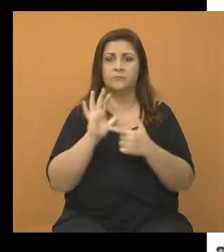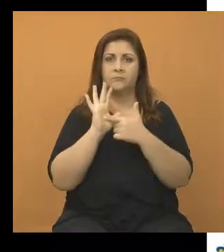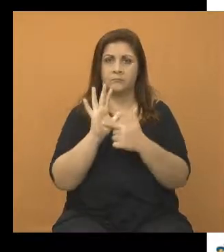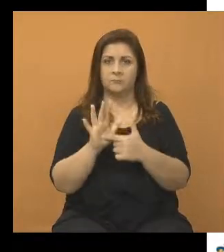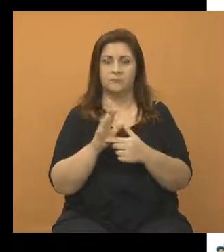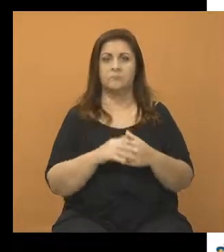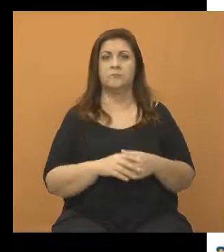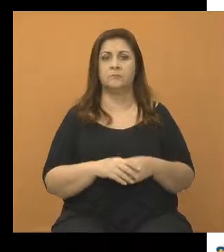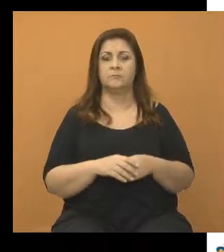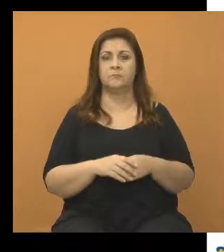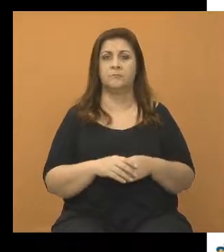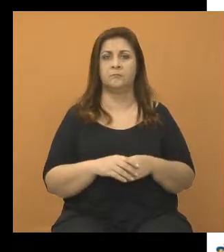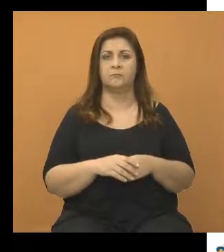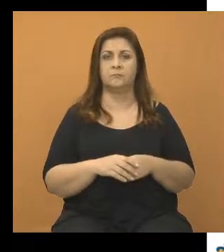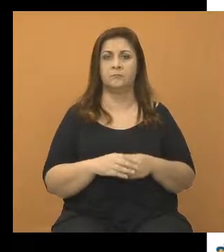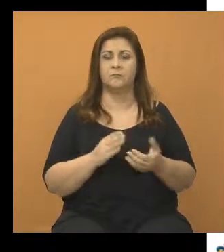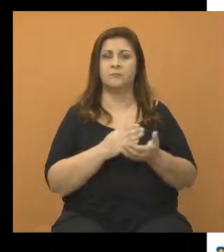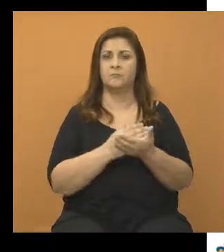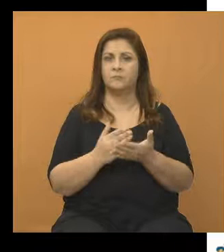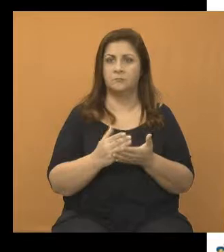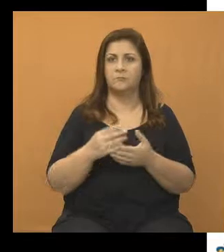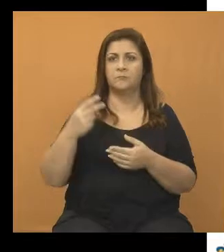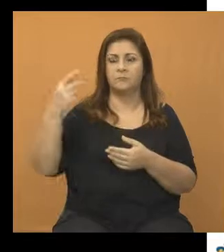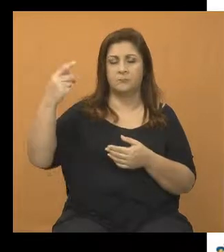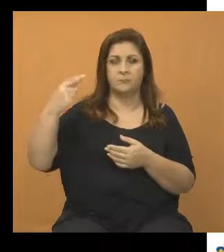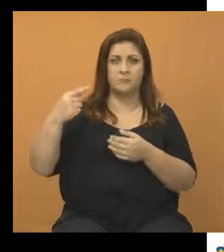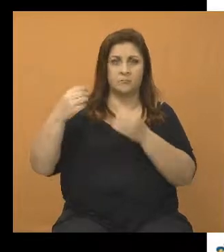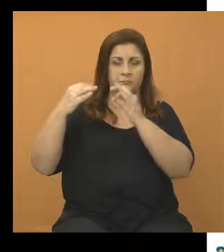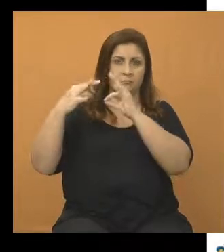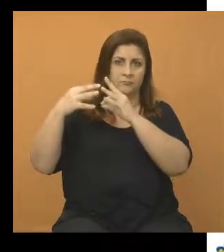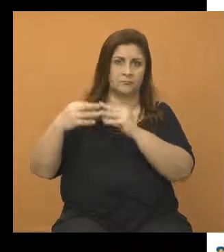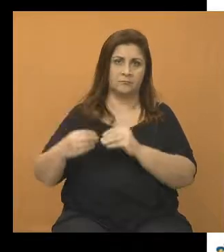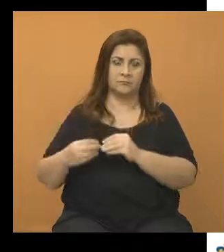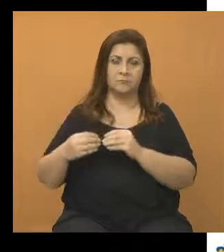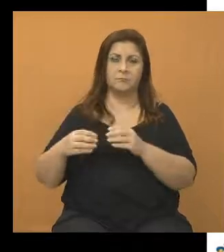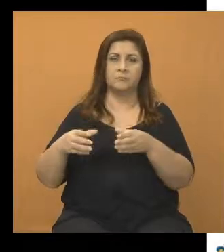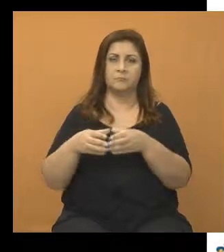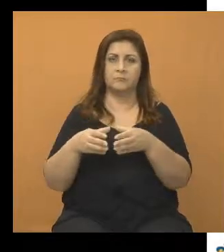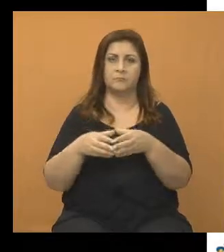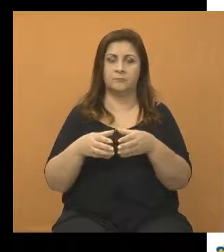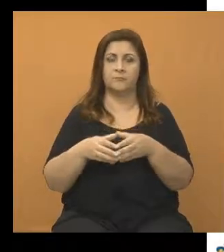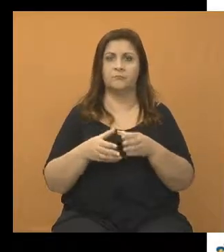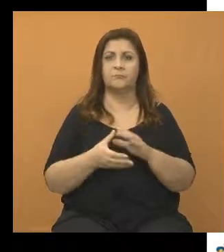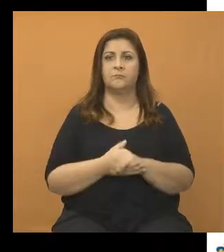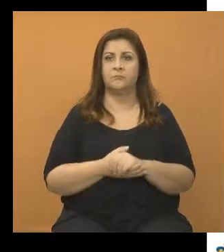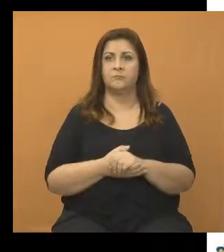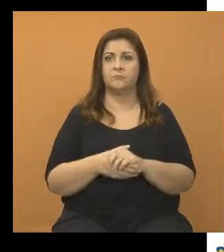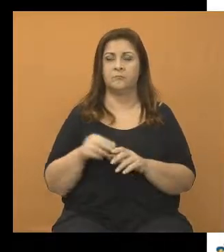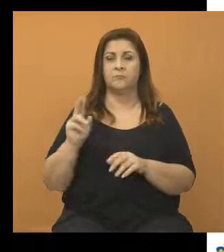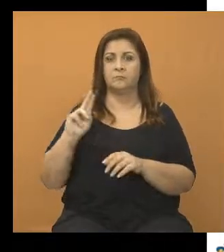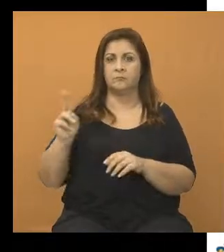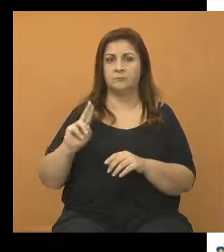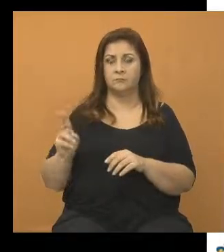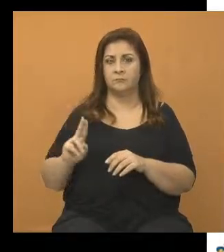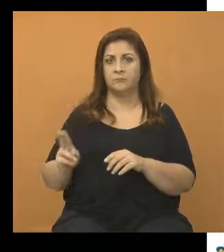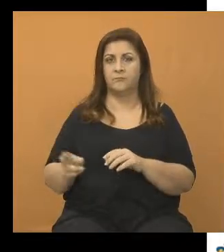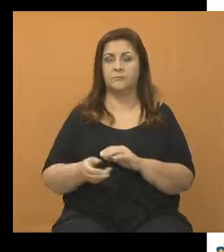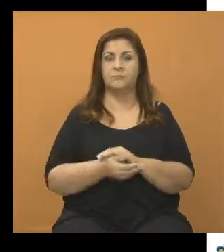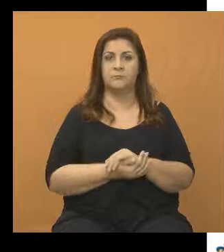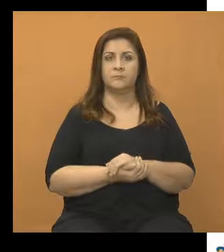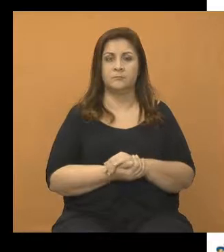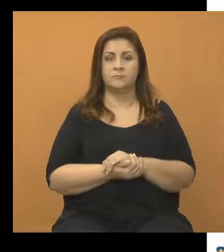e para 2019, Bela Vista 1 e 2, Jardim Paraíba, Área da Fonte, Bairrinho, Cepim, Pedra Mar.